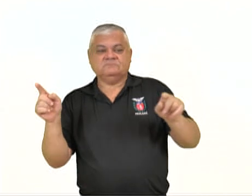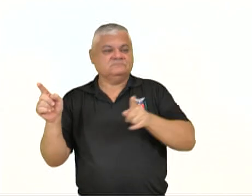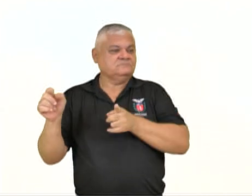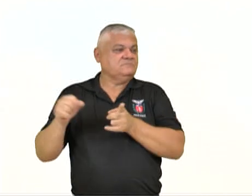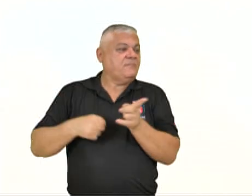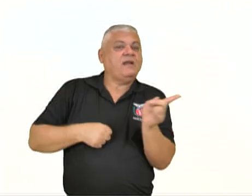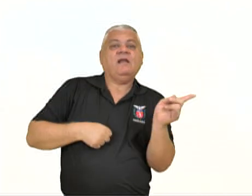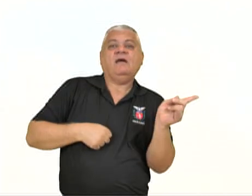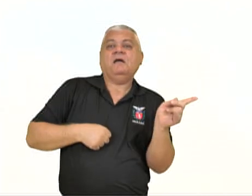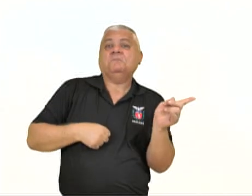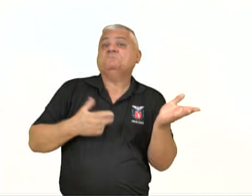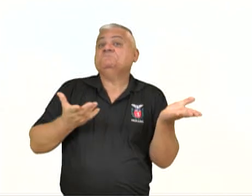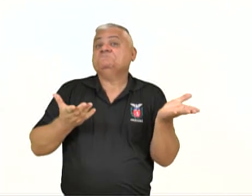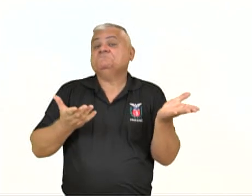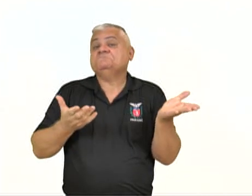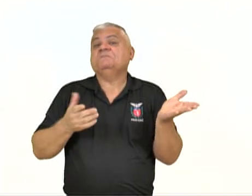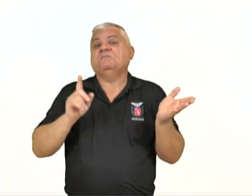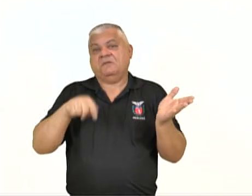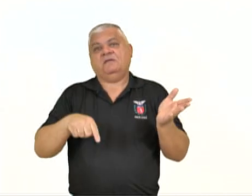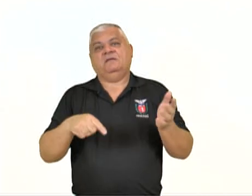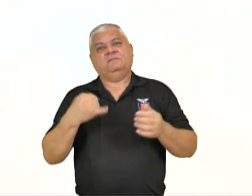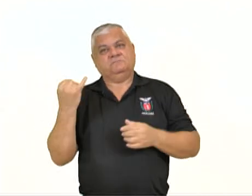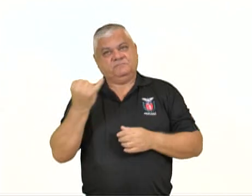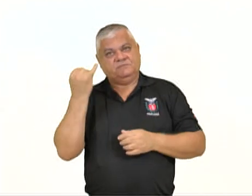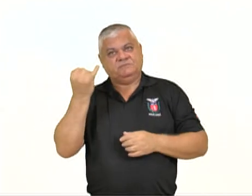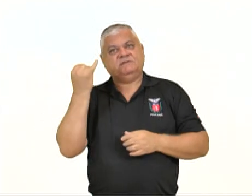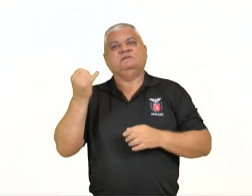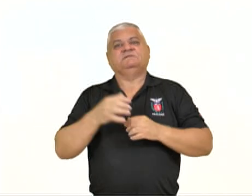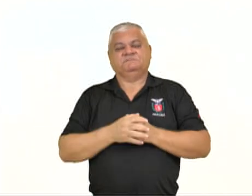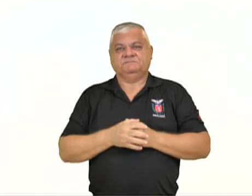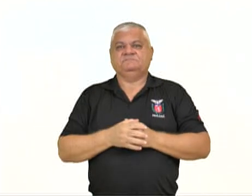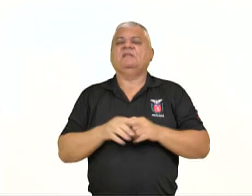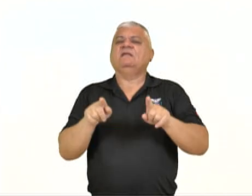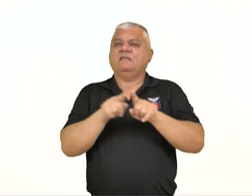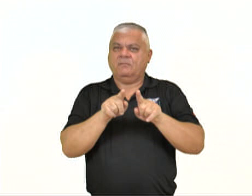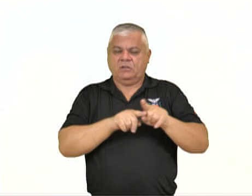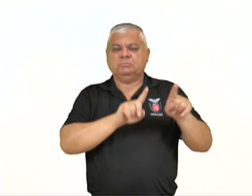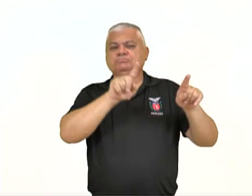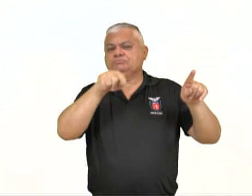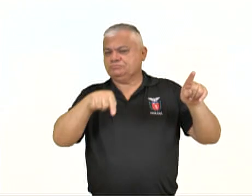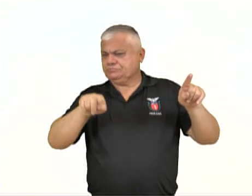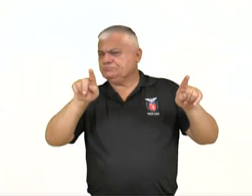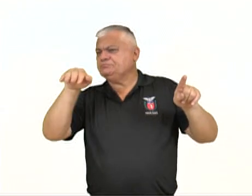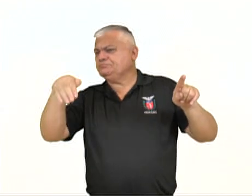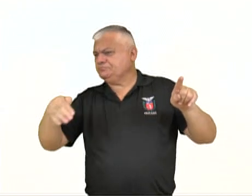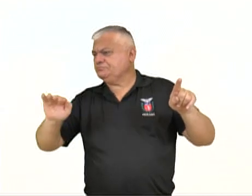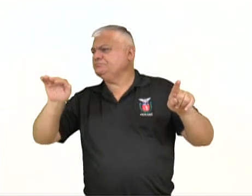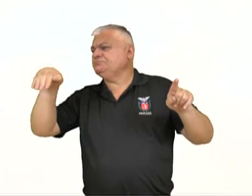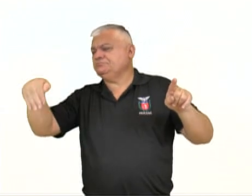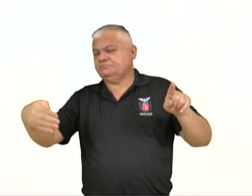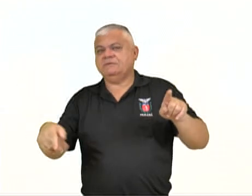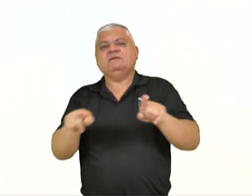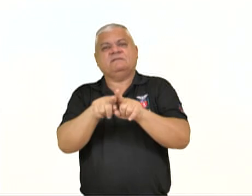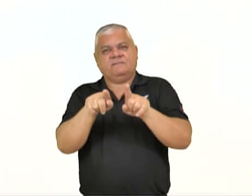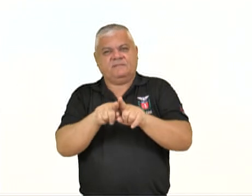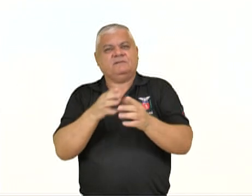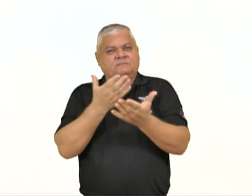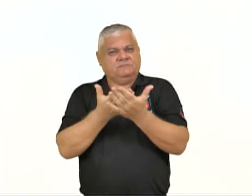suporte representa o seu sentido. Inclusive angulação e tudo mais. A gente vai estudar isso um pouquinho para frente